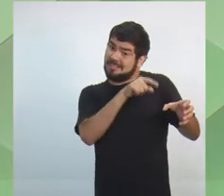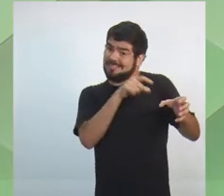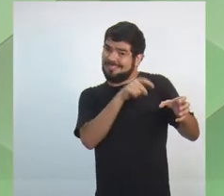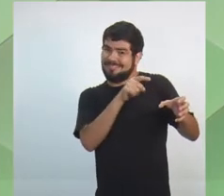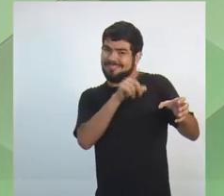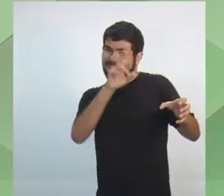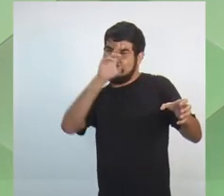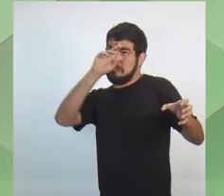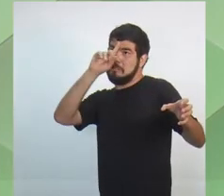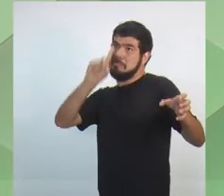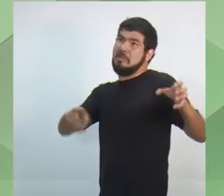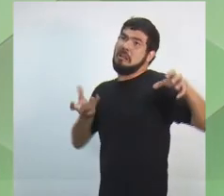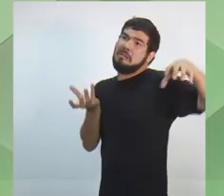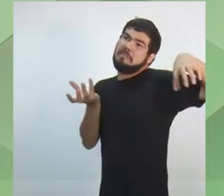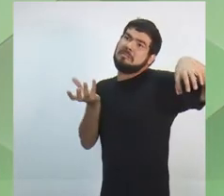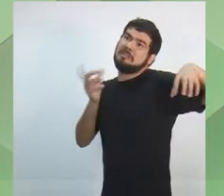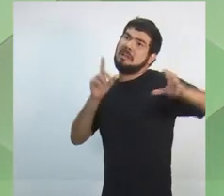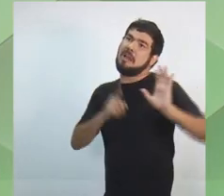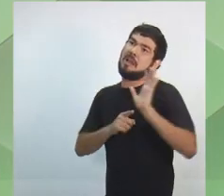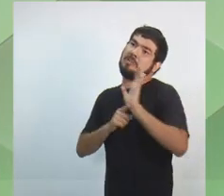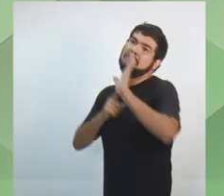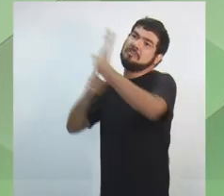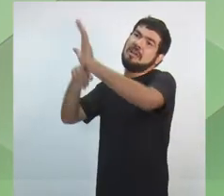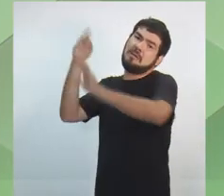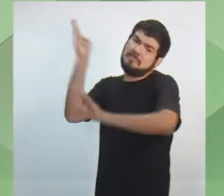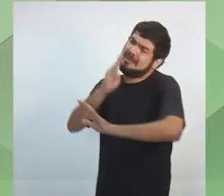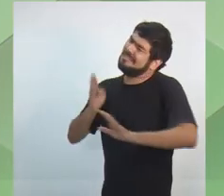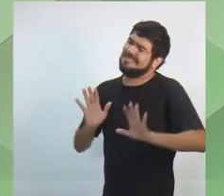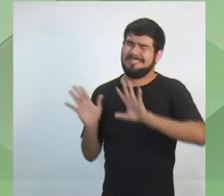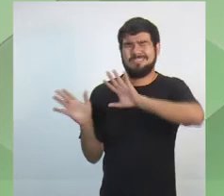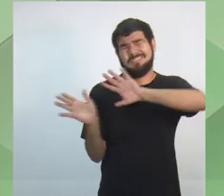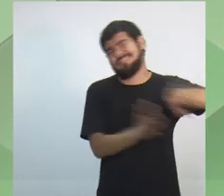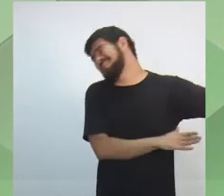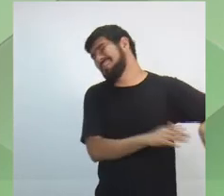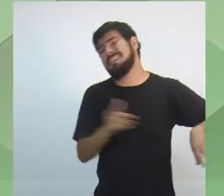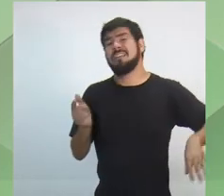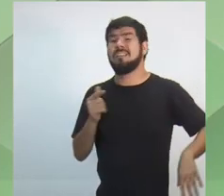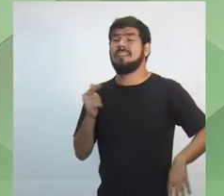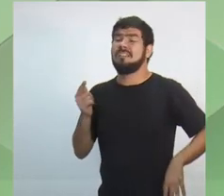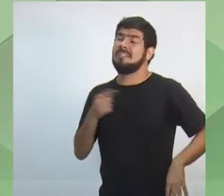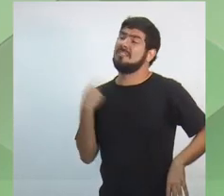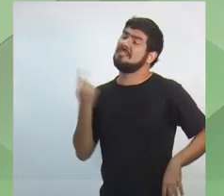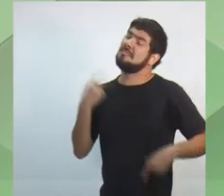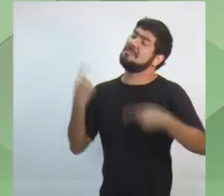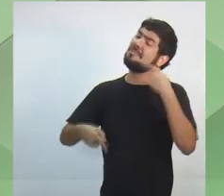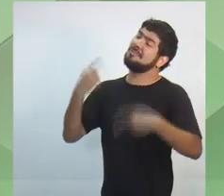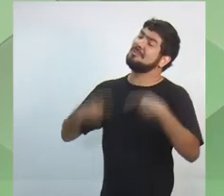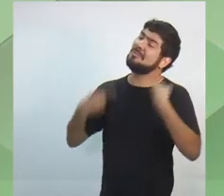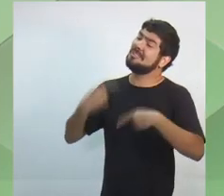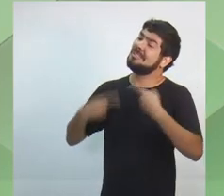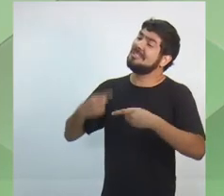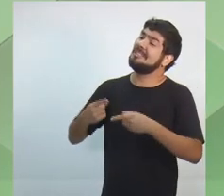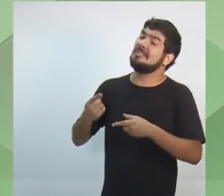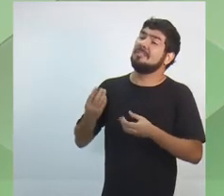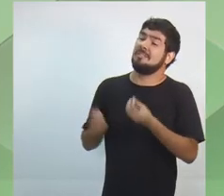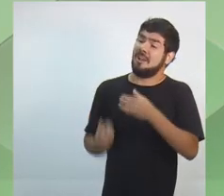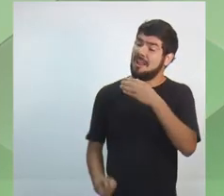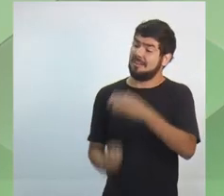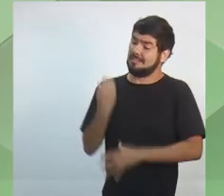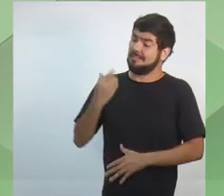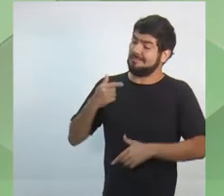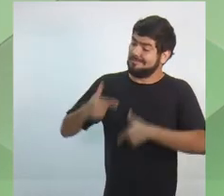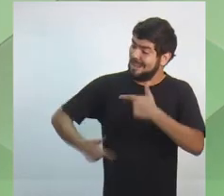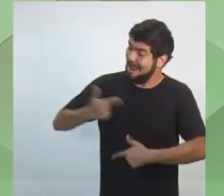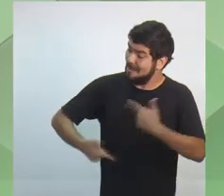pensando em ajudar o Brasil. Aqui nós estamos discutindo a questão da geração de emprego e renda no estado do Amazonas e vou